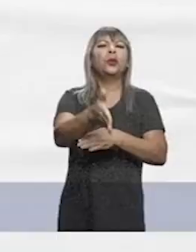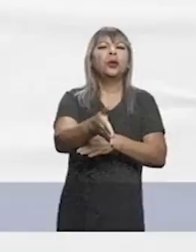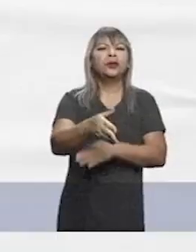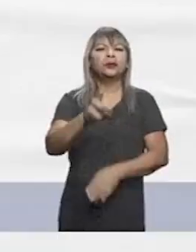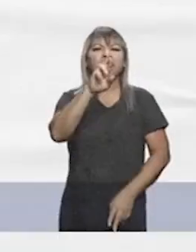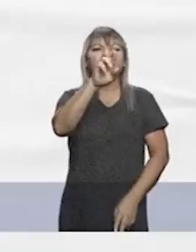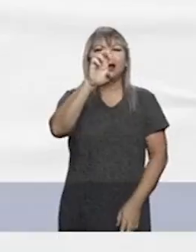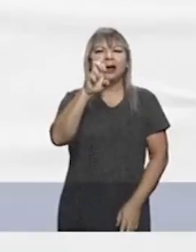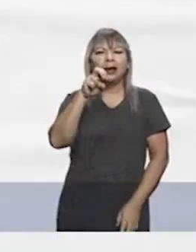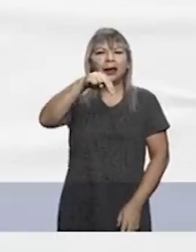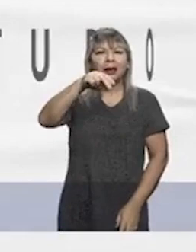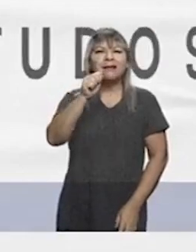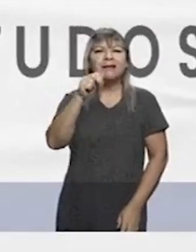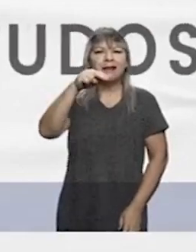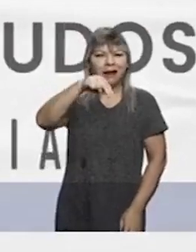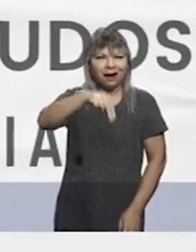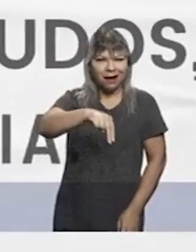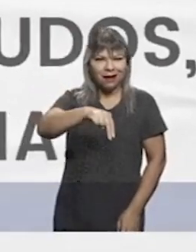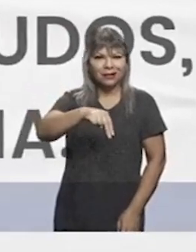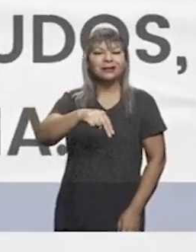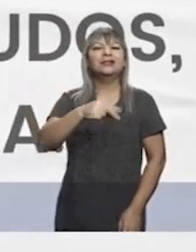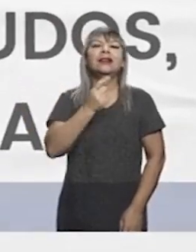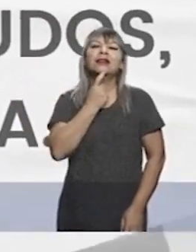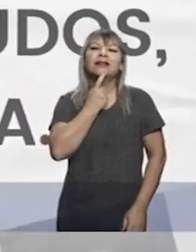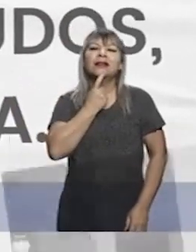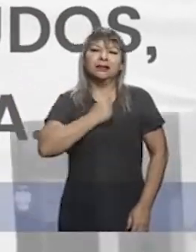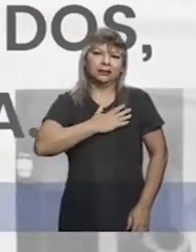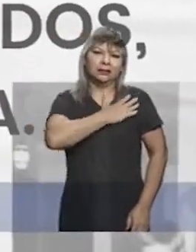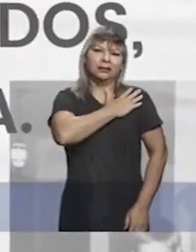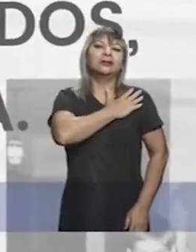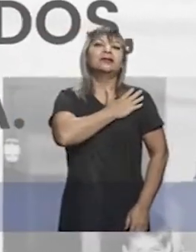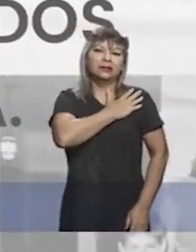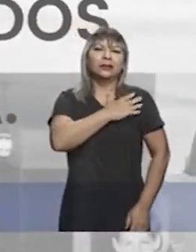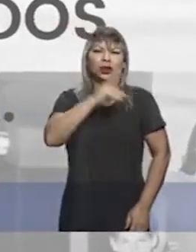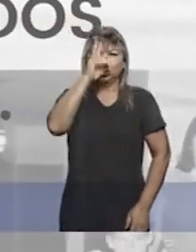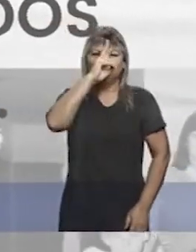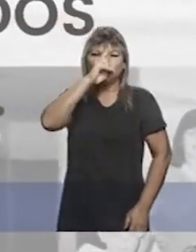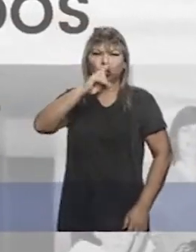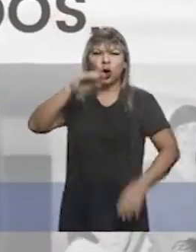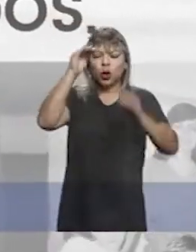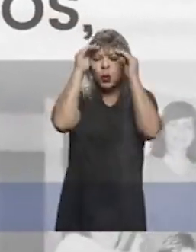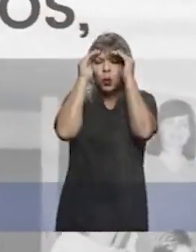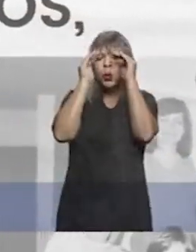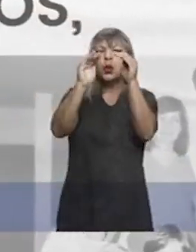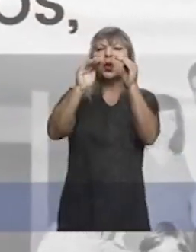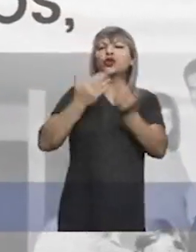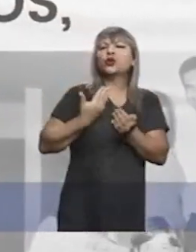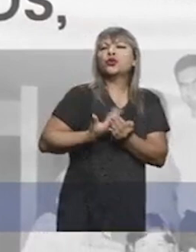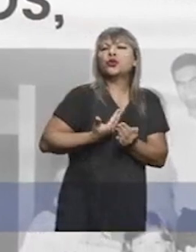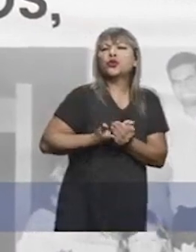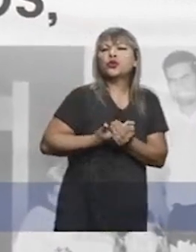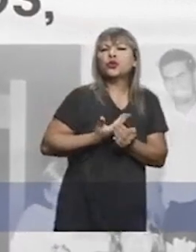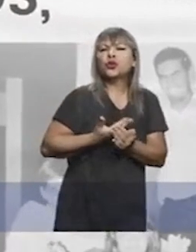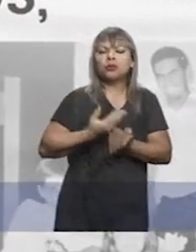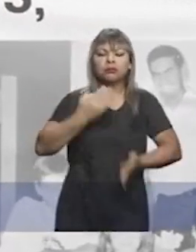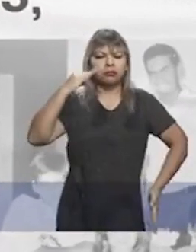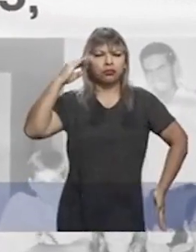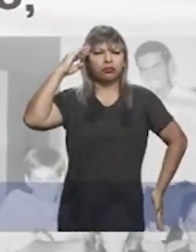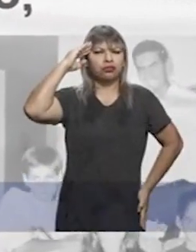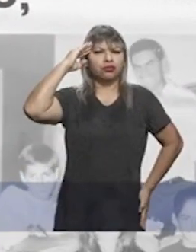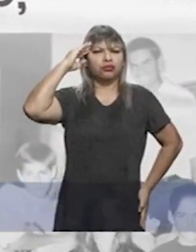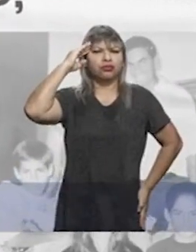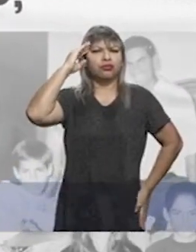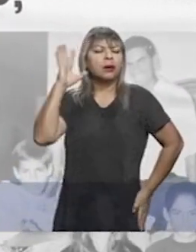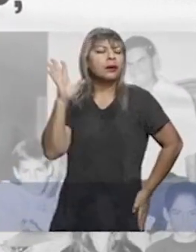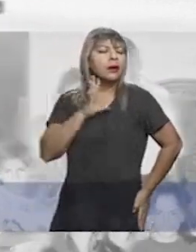aqui. Renan Barbosa Contar, o nosso capitão, tem uma história de dedicação aos estudos, serviço à